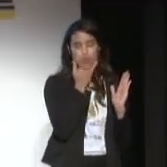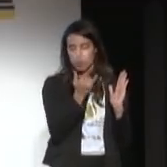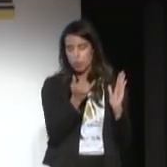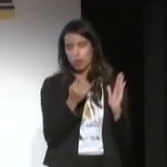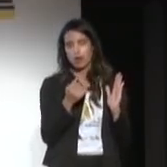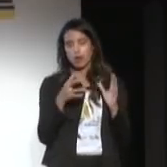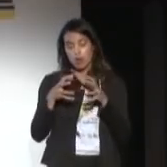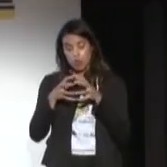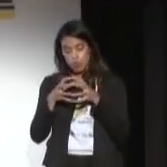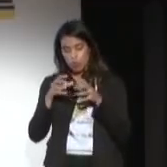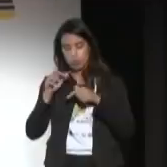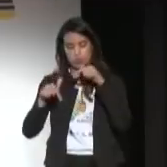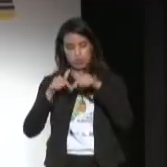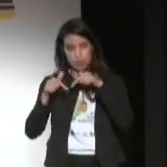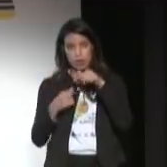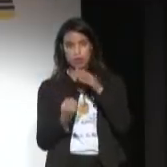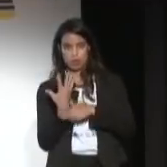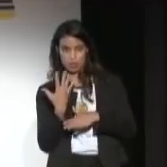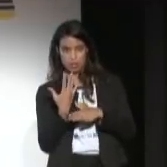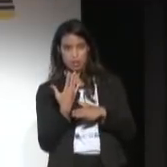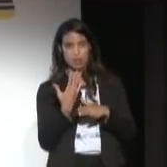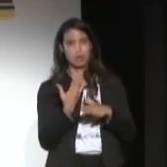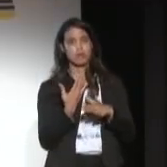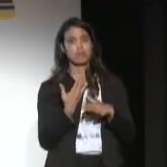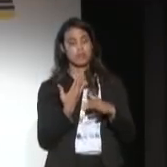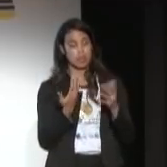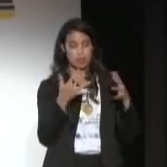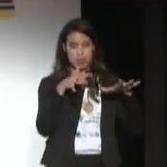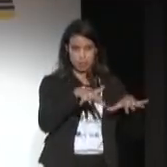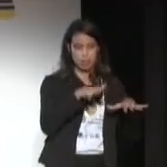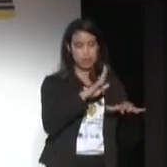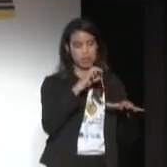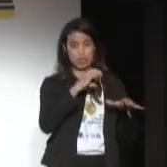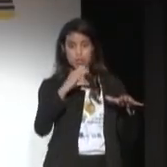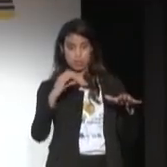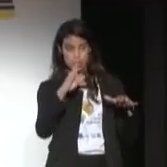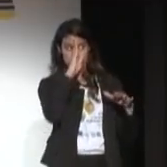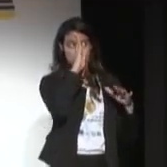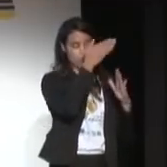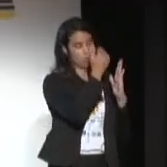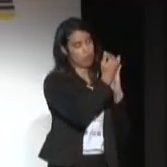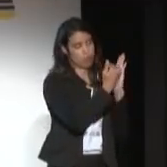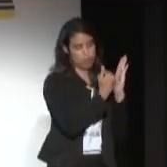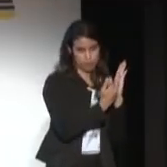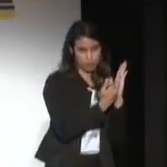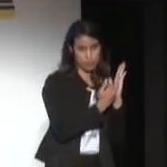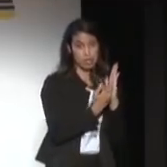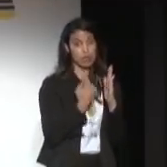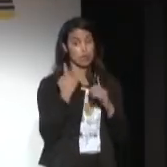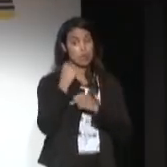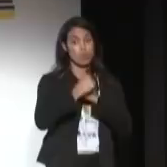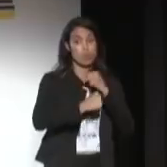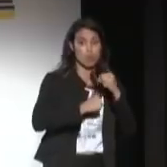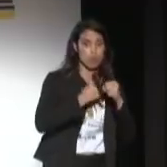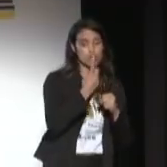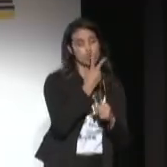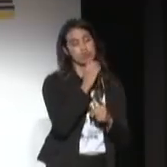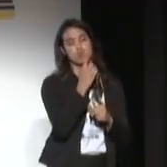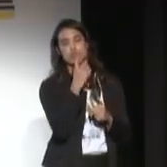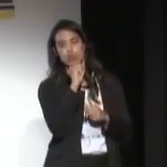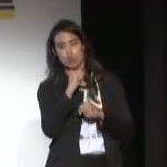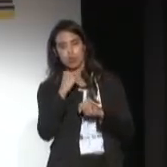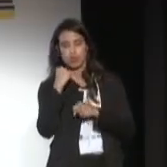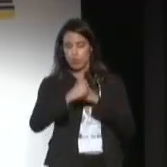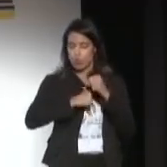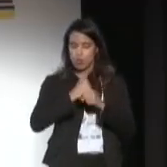do trabalho que a gente está desenvolvendo de implementação nessas 42 classes. E, durante todo o ano de 2018, eu